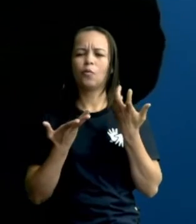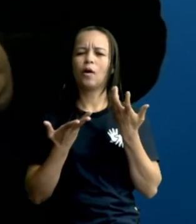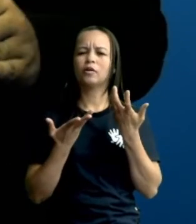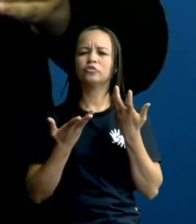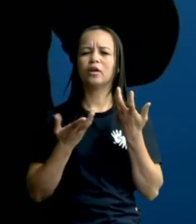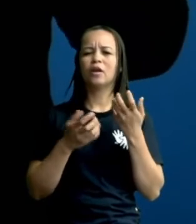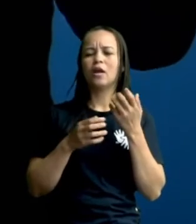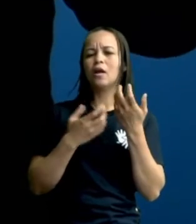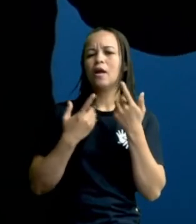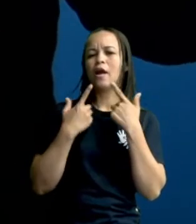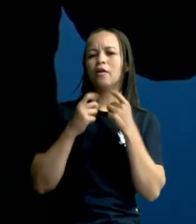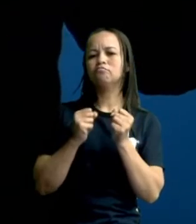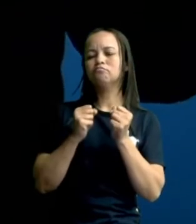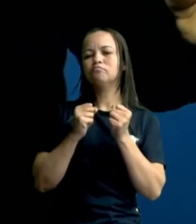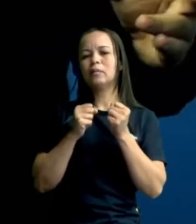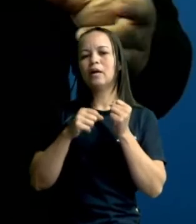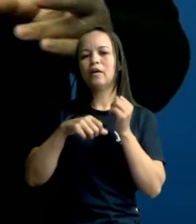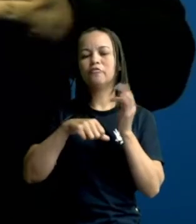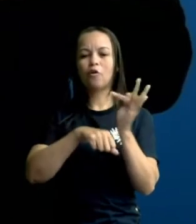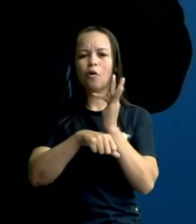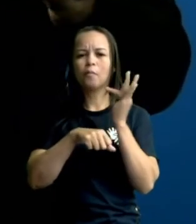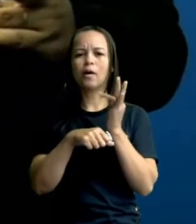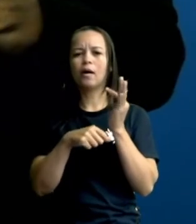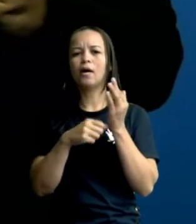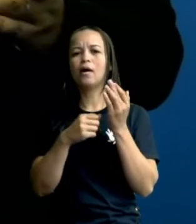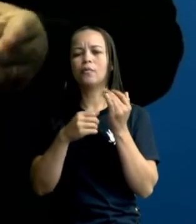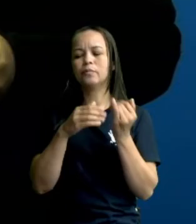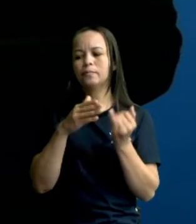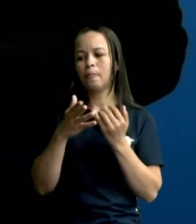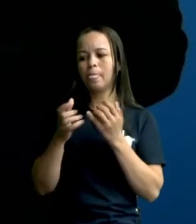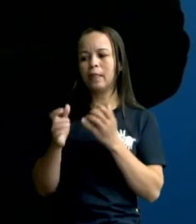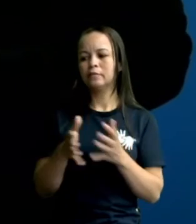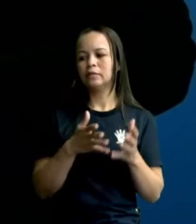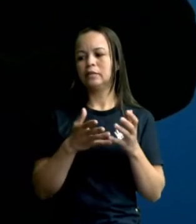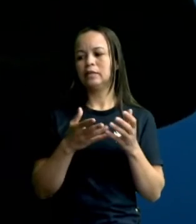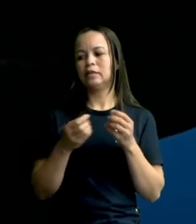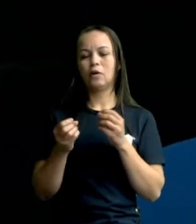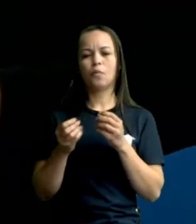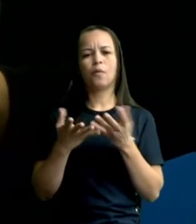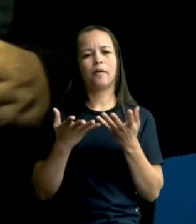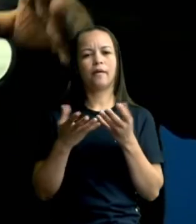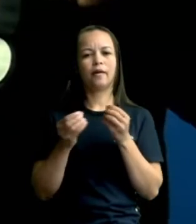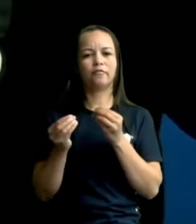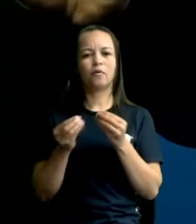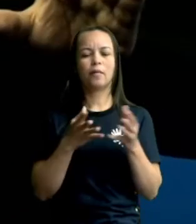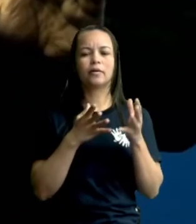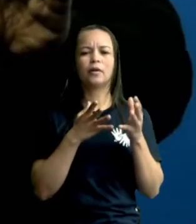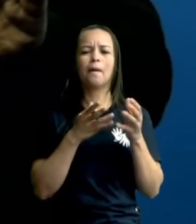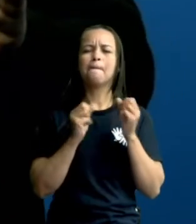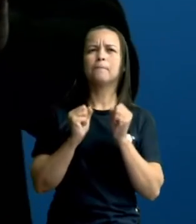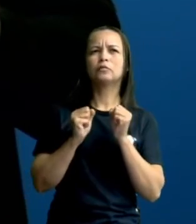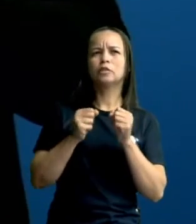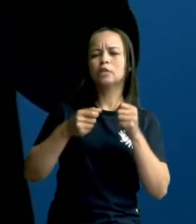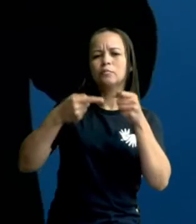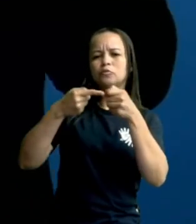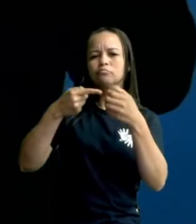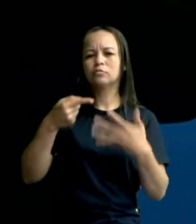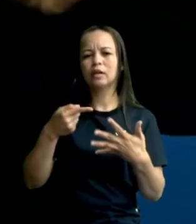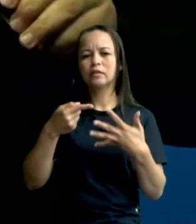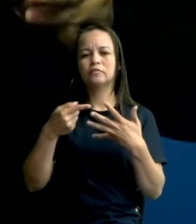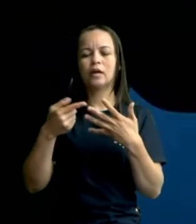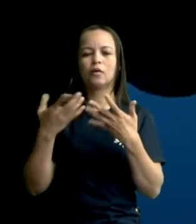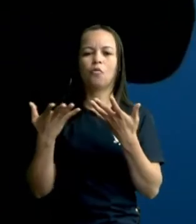gíria, foi-se posto uma linguagem que é diferente da nossa gramática tradicional. Poderemos classificar isso como